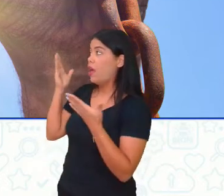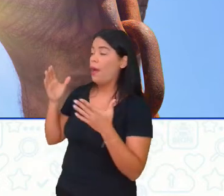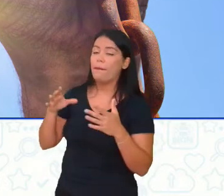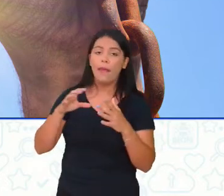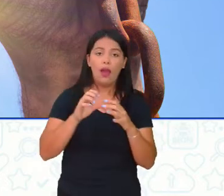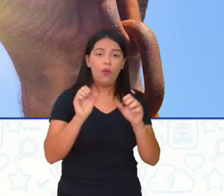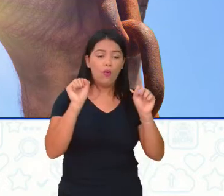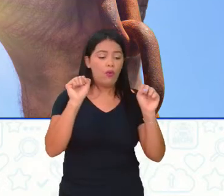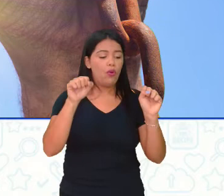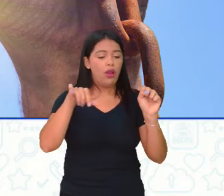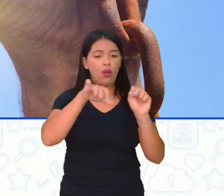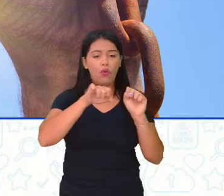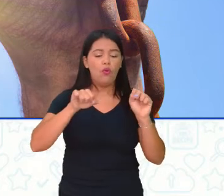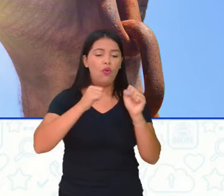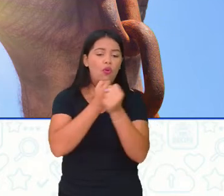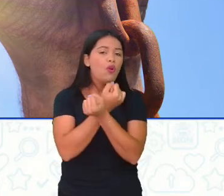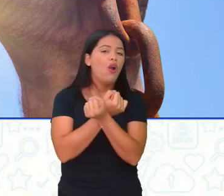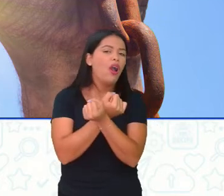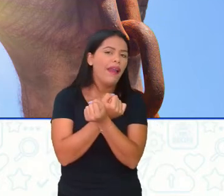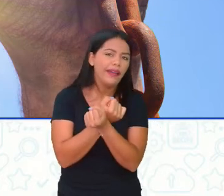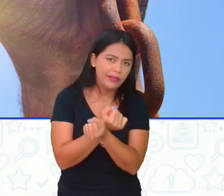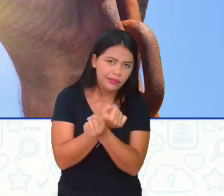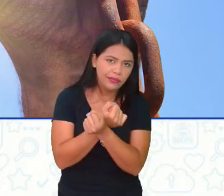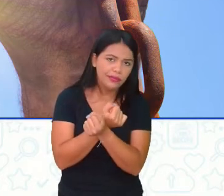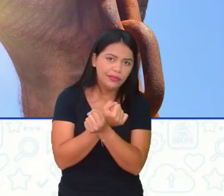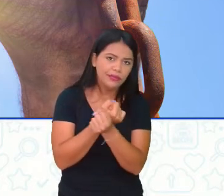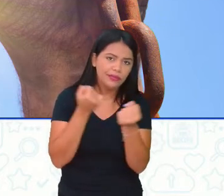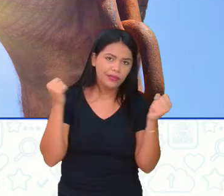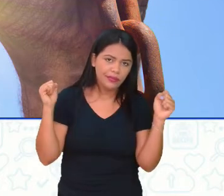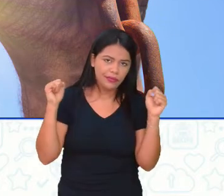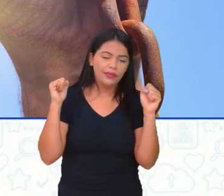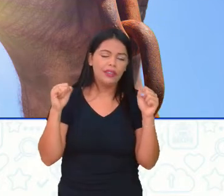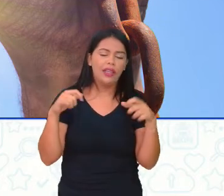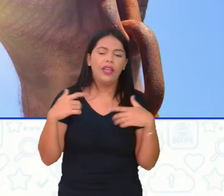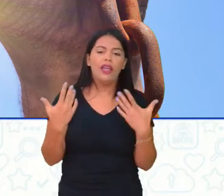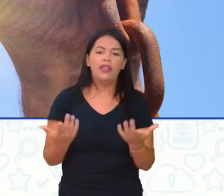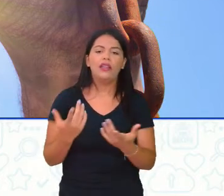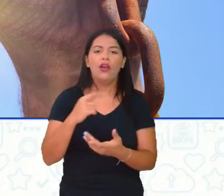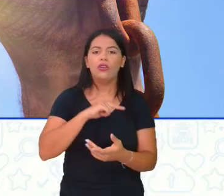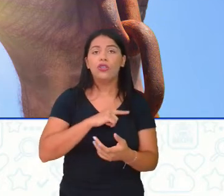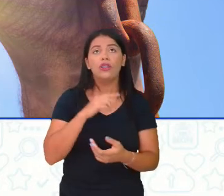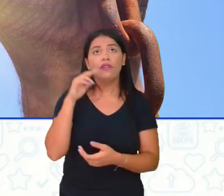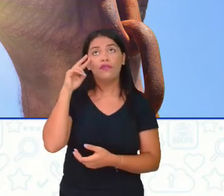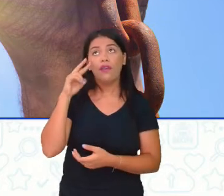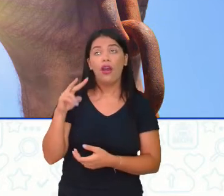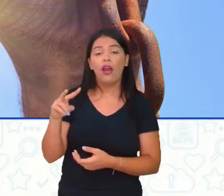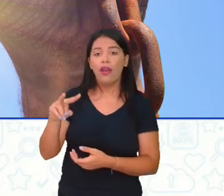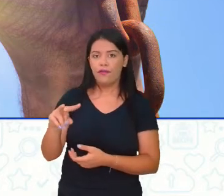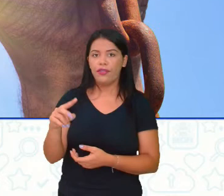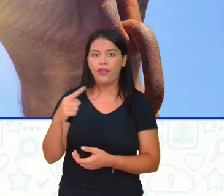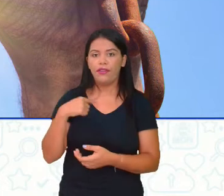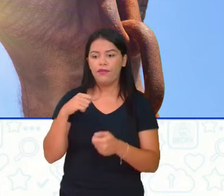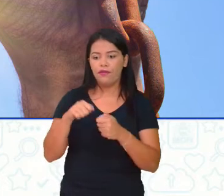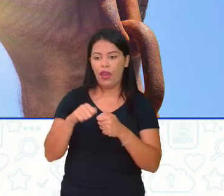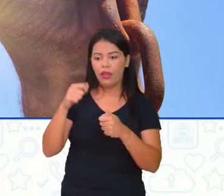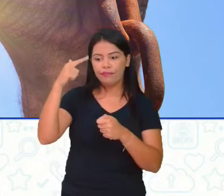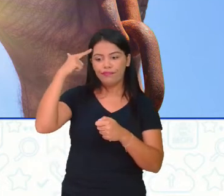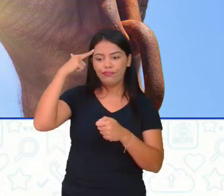não é? A nossa mente imediatamente faz aquela viagem, não é? Em todo um